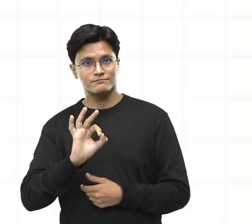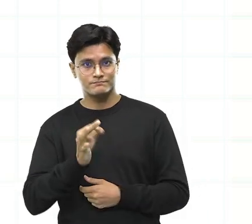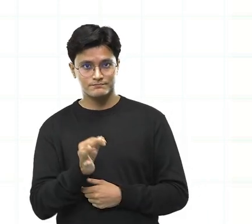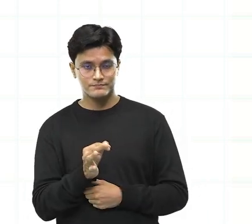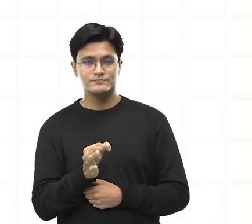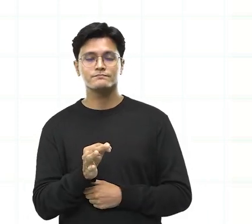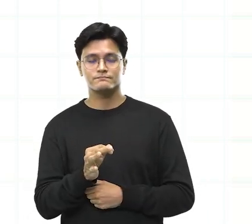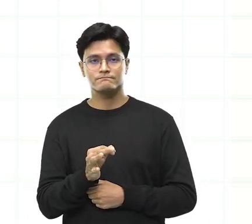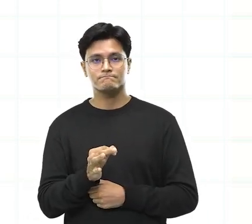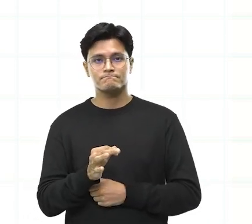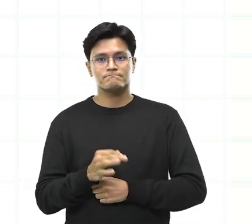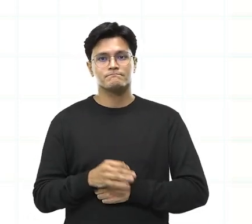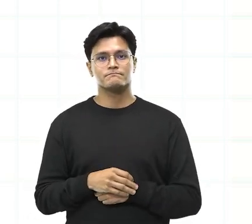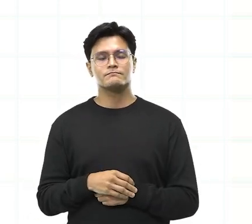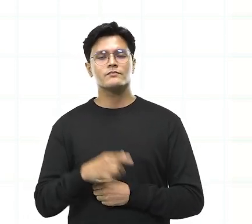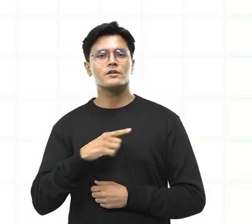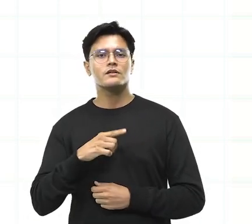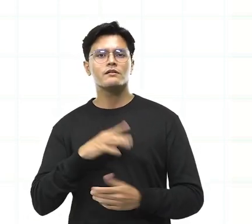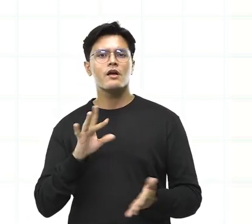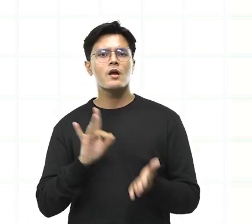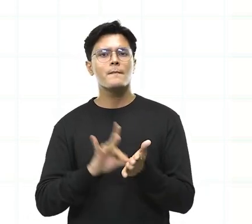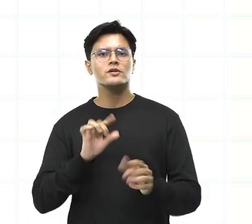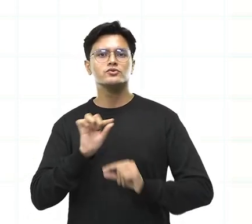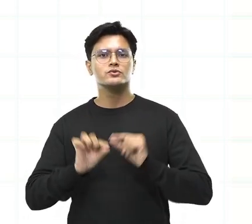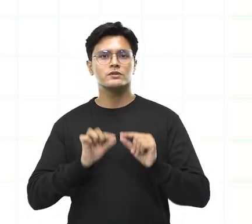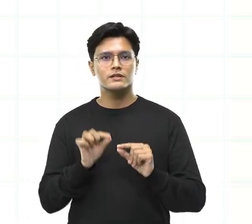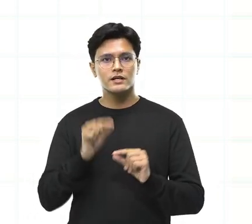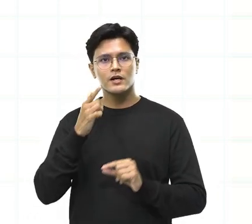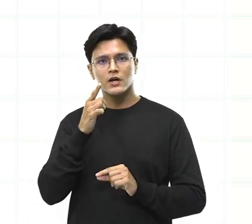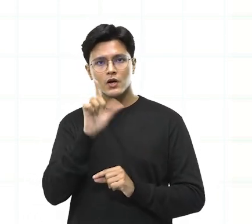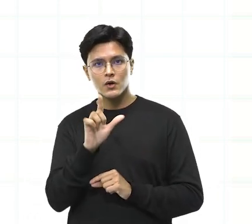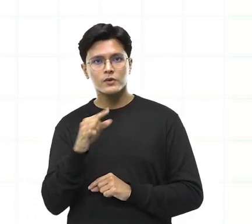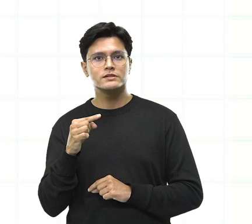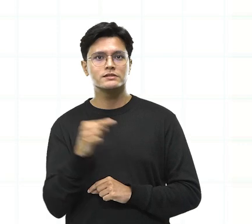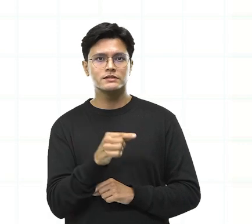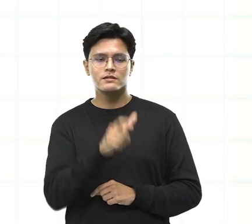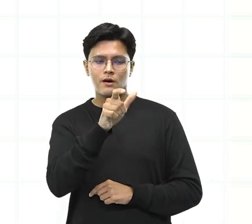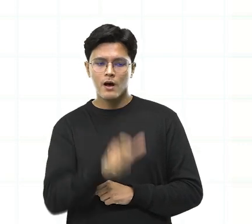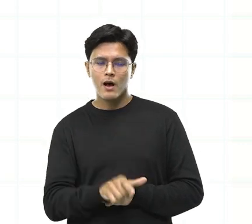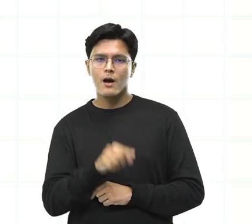tenha realmente ali, que eu consiga, né, fazer com que a pessoa